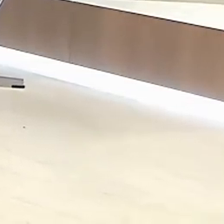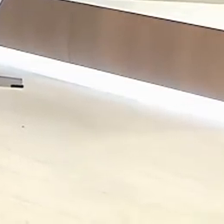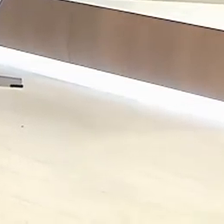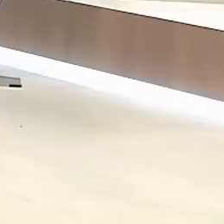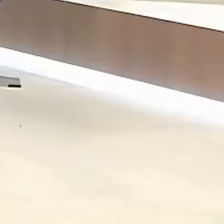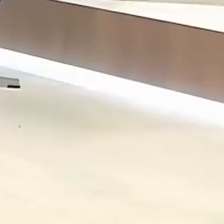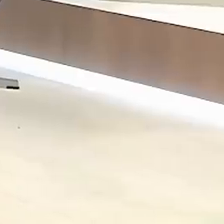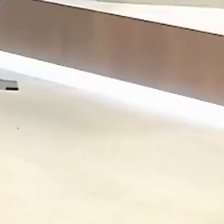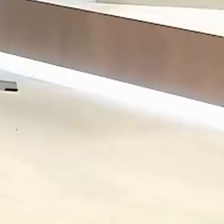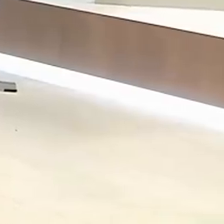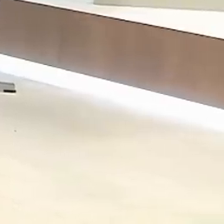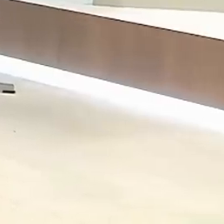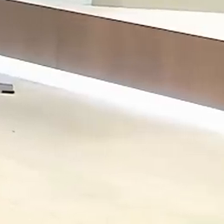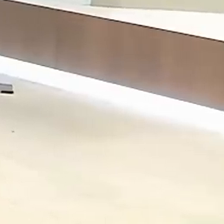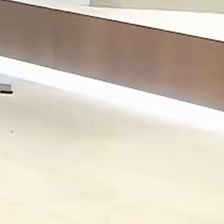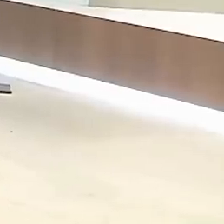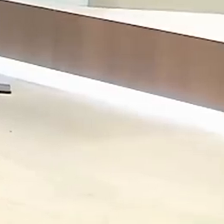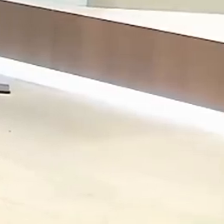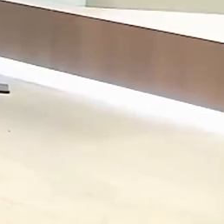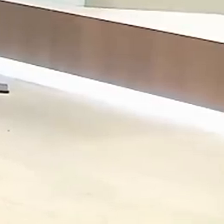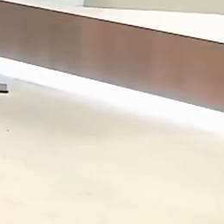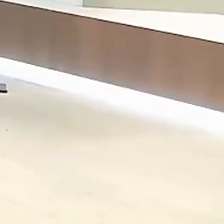E aí